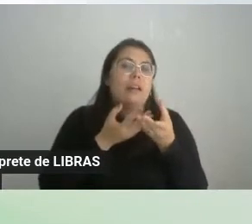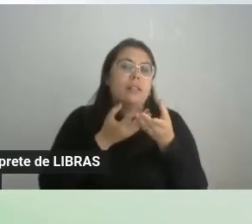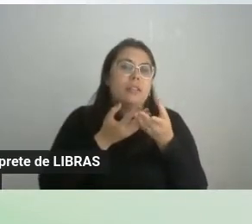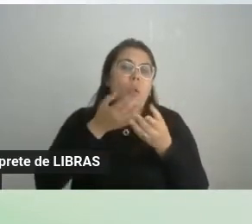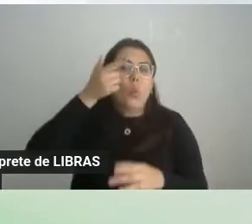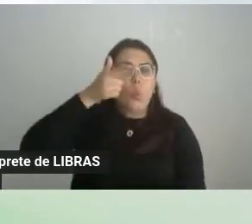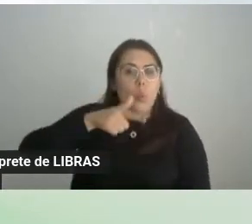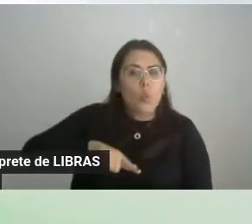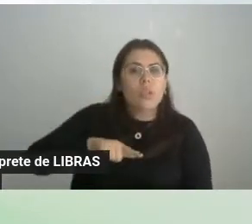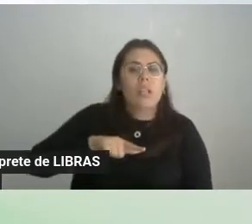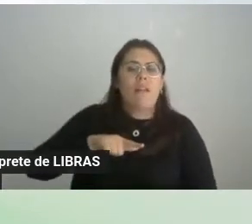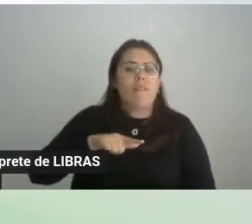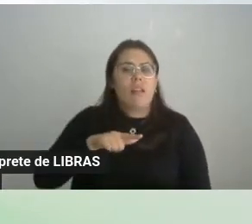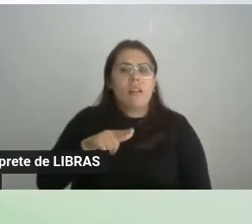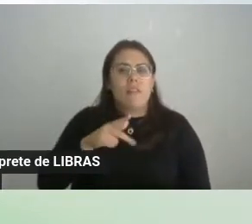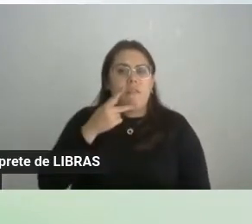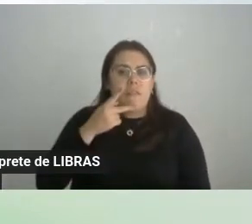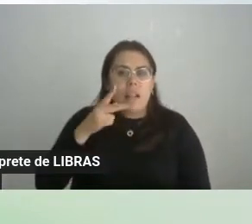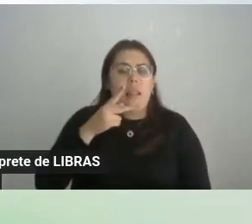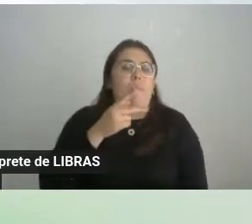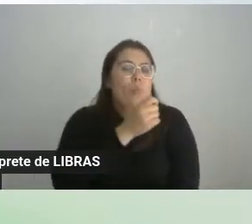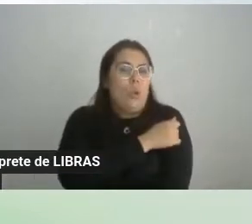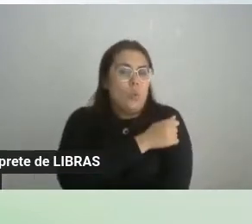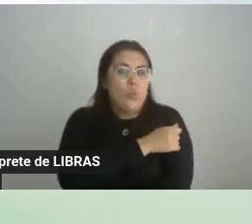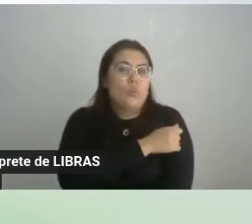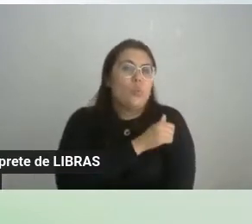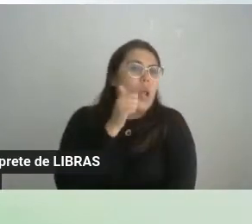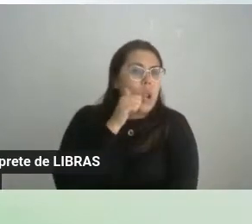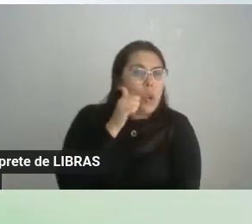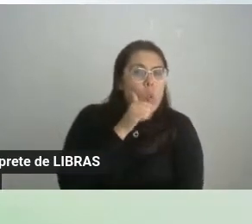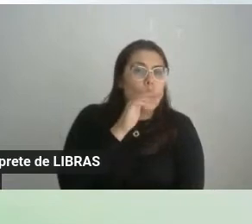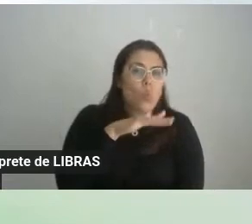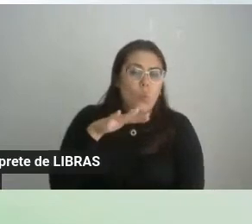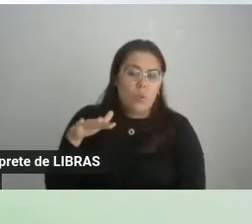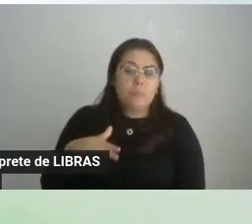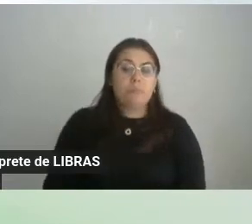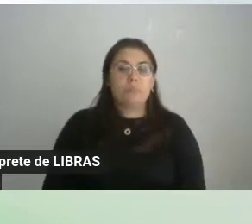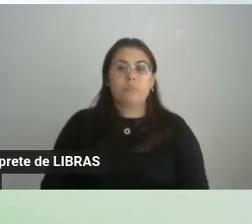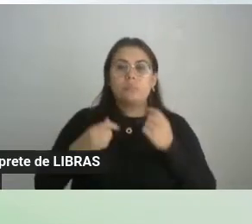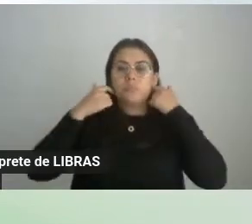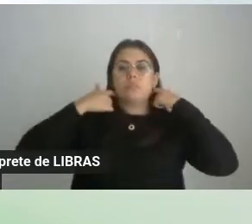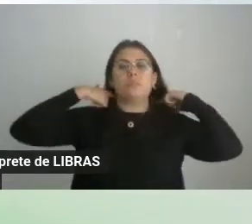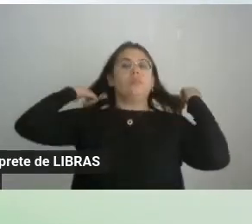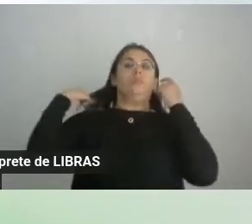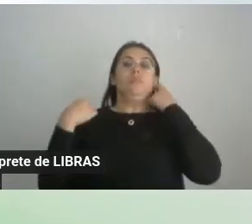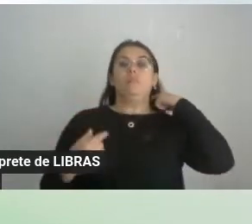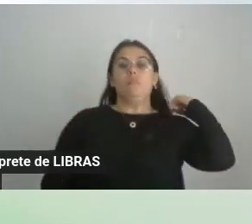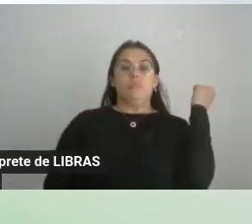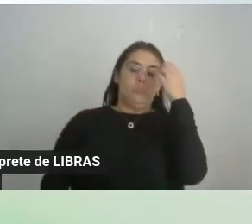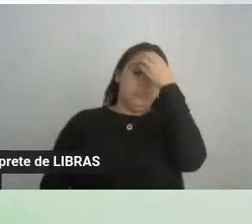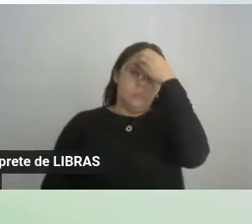repetidas pelo aluno ou pela aluna. É importante. A gente fez uma experiência e deu